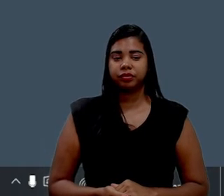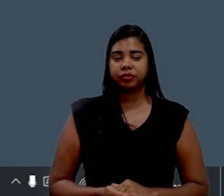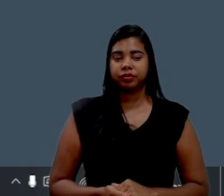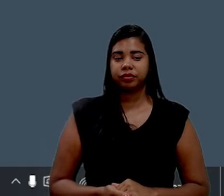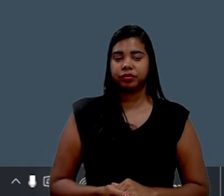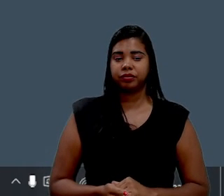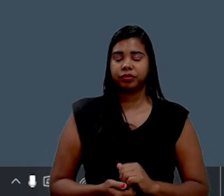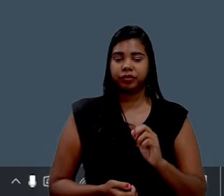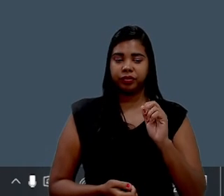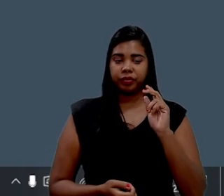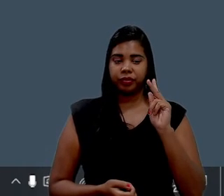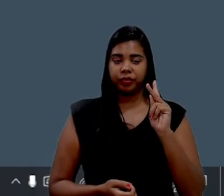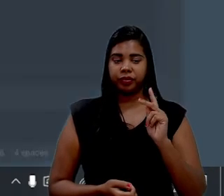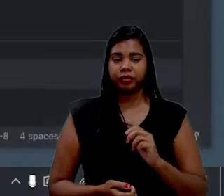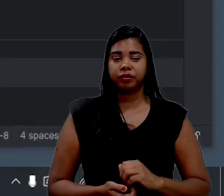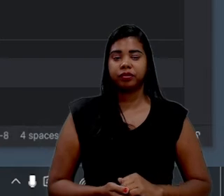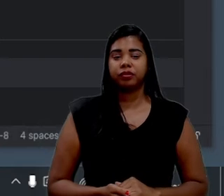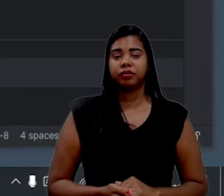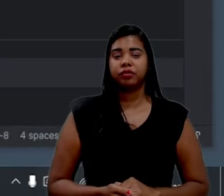Ok?